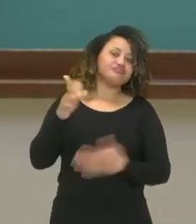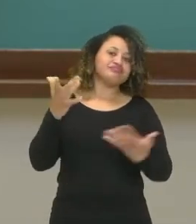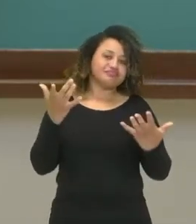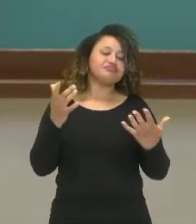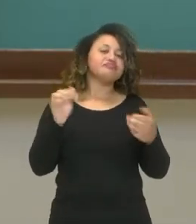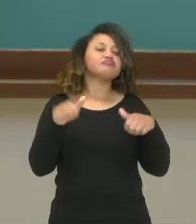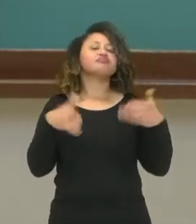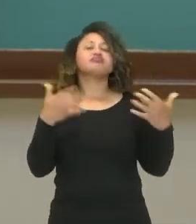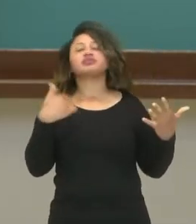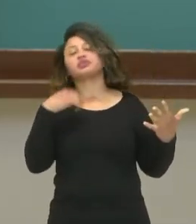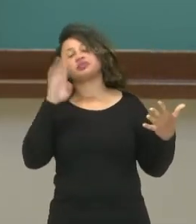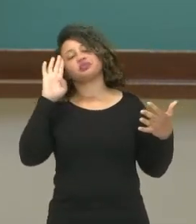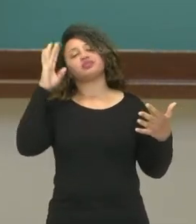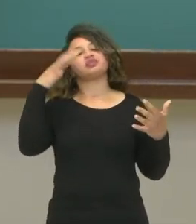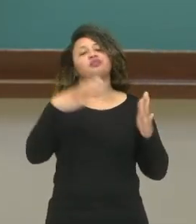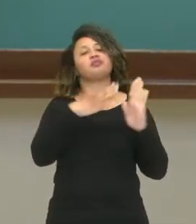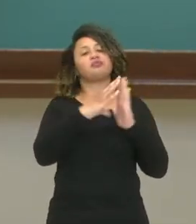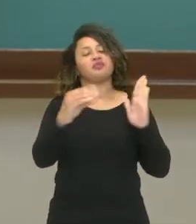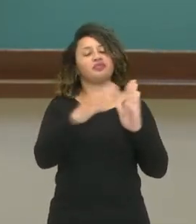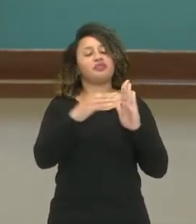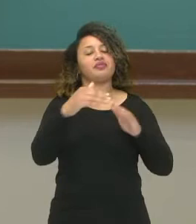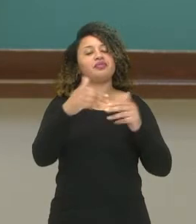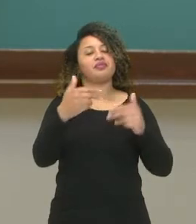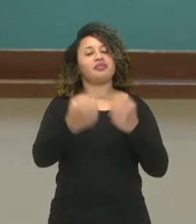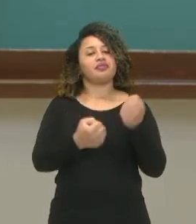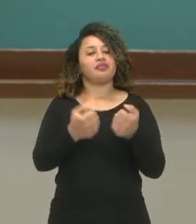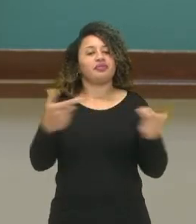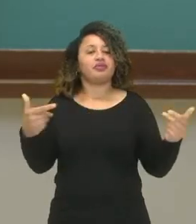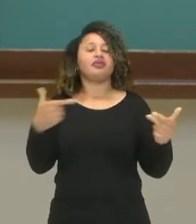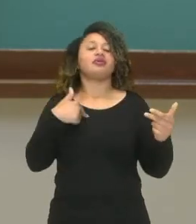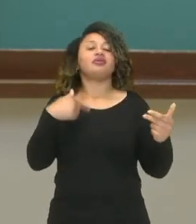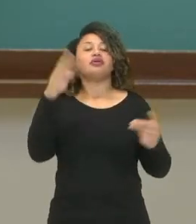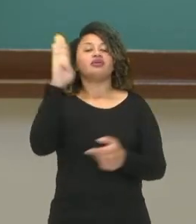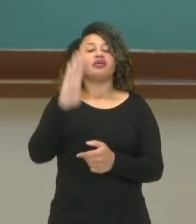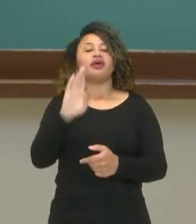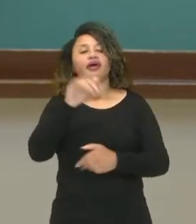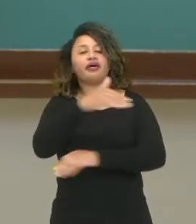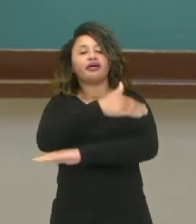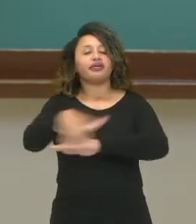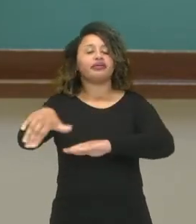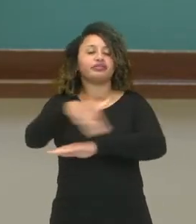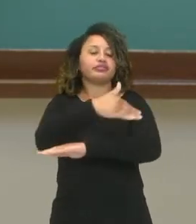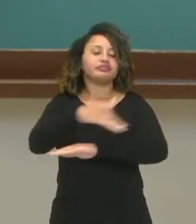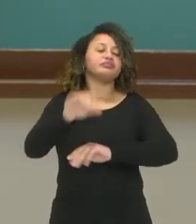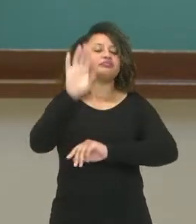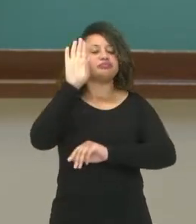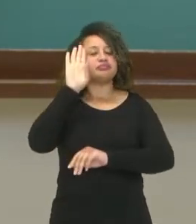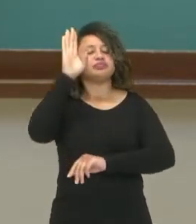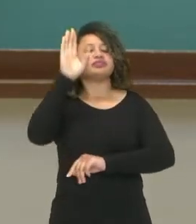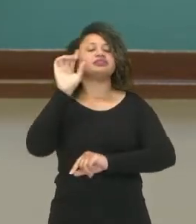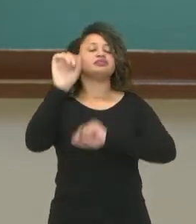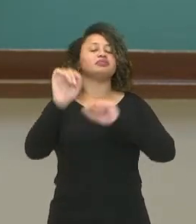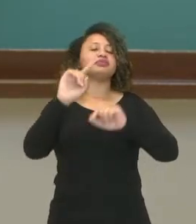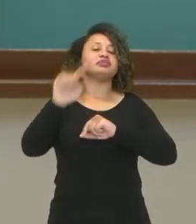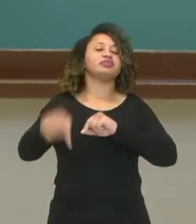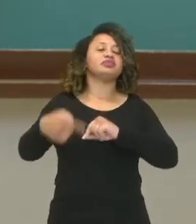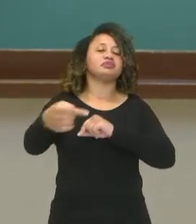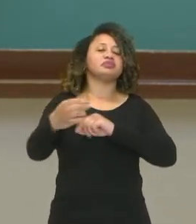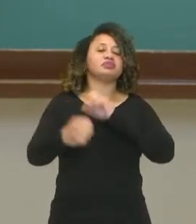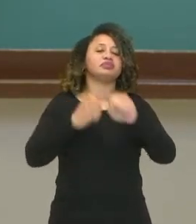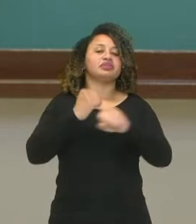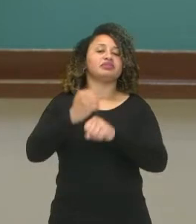Então, o principal modelo de transporte no Brasil de deslocamento é o rodoviário, adotado principalmente a partir da década de